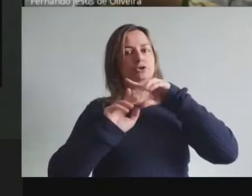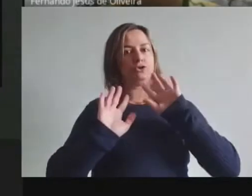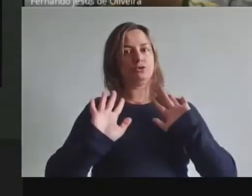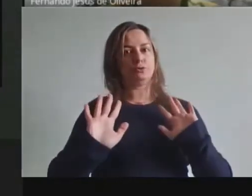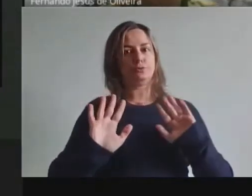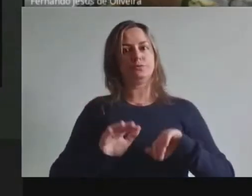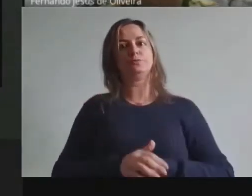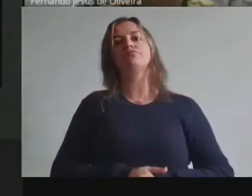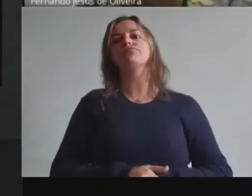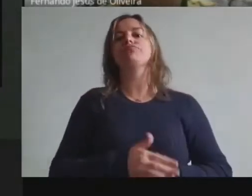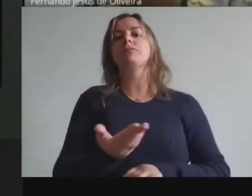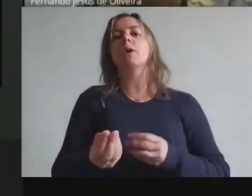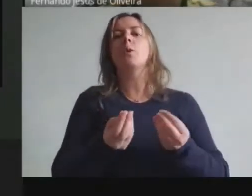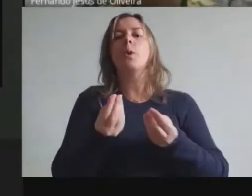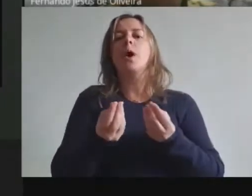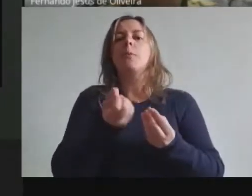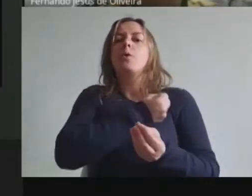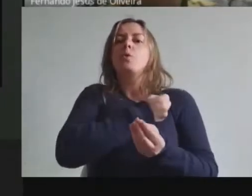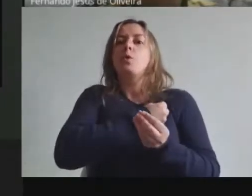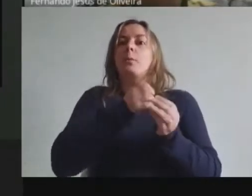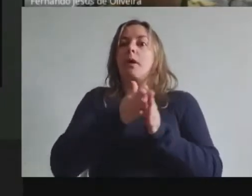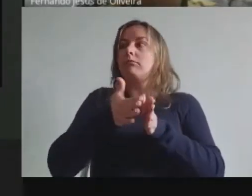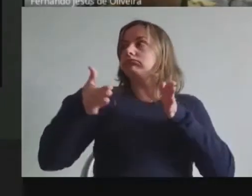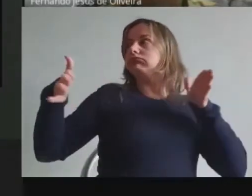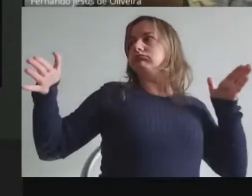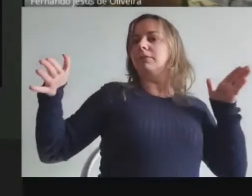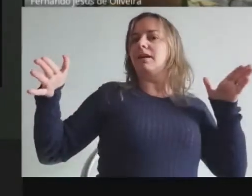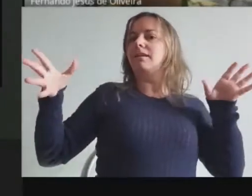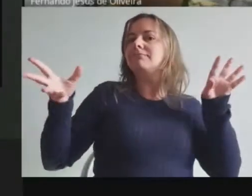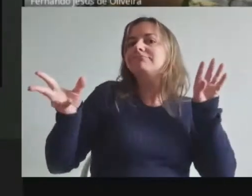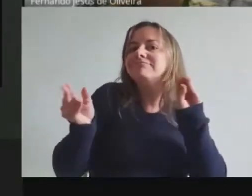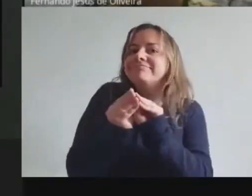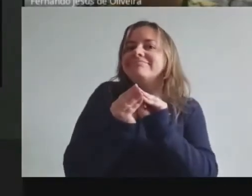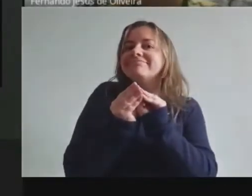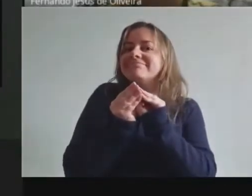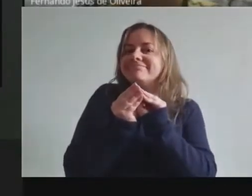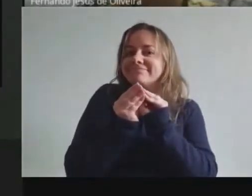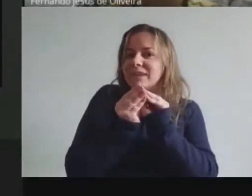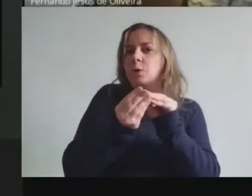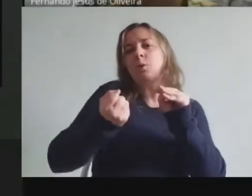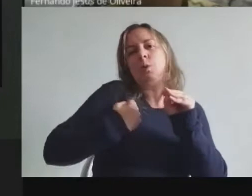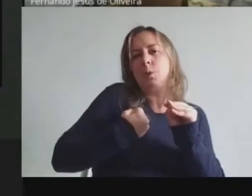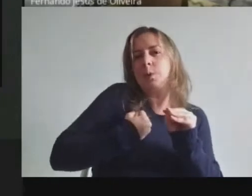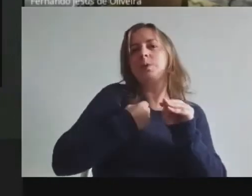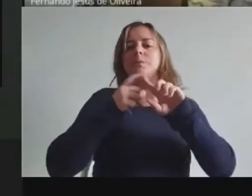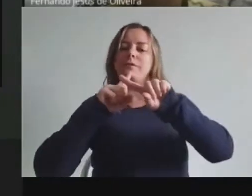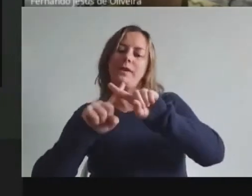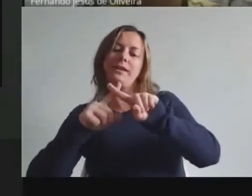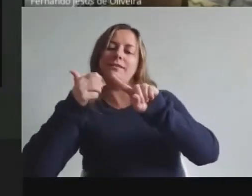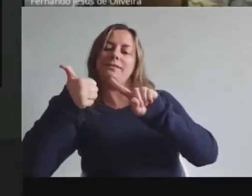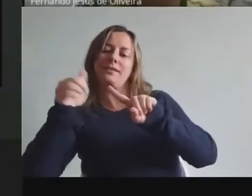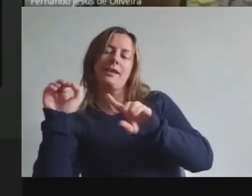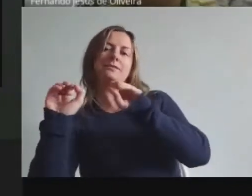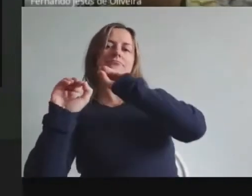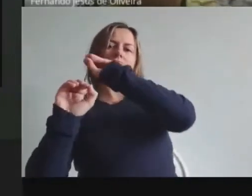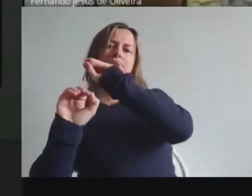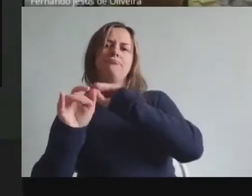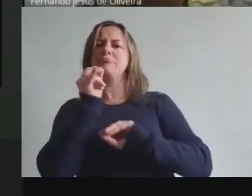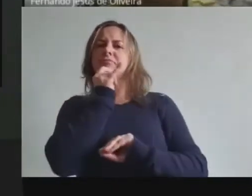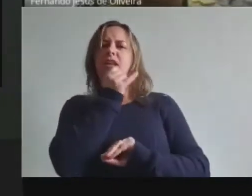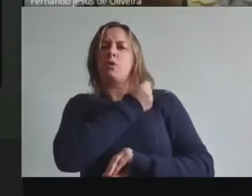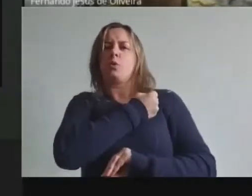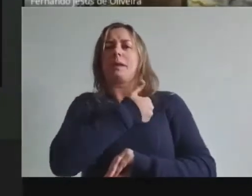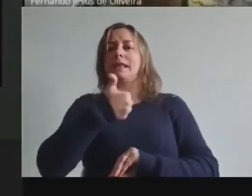Então, é uma das formas de abreviar um número grande, tá? Ou seja, é um número maior do que 1, maior do que